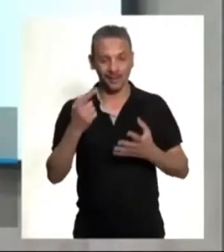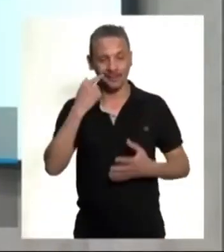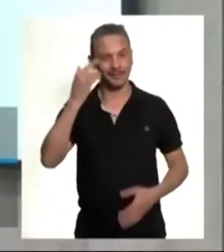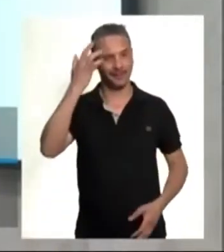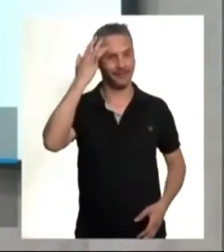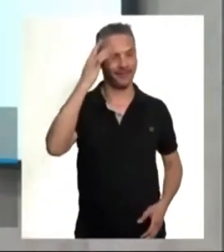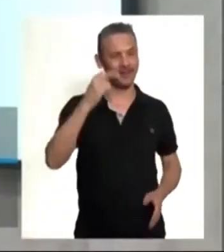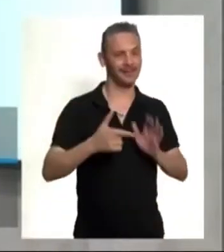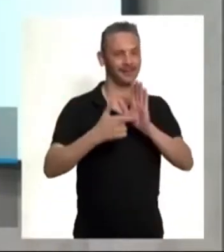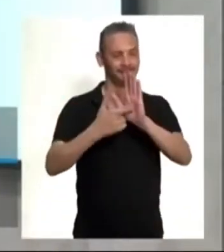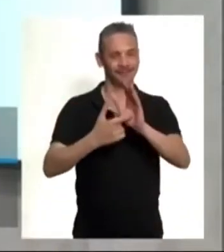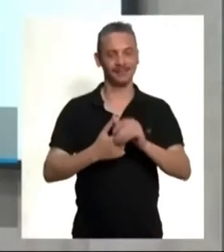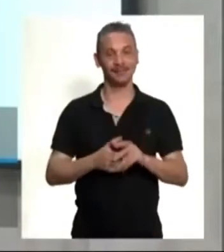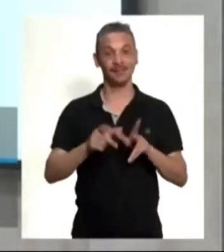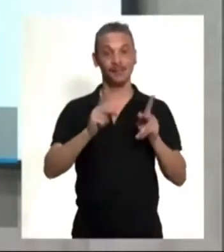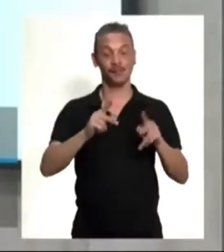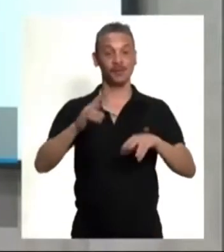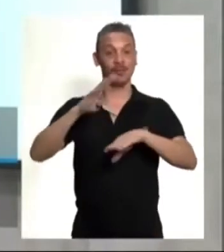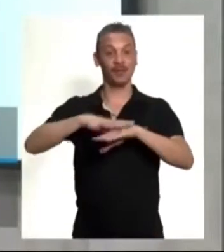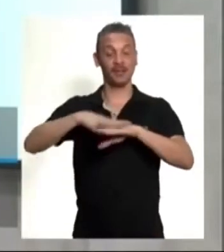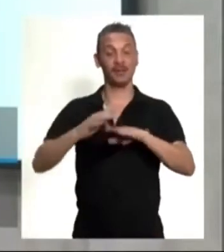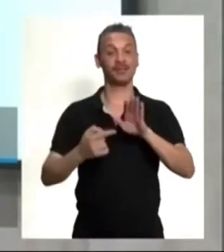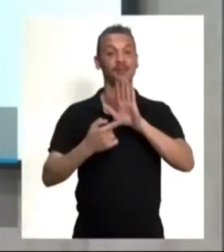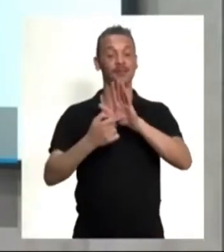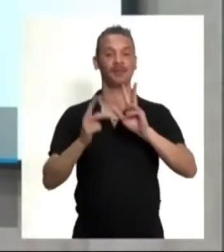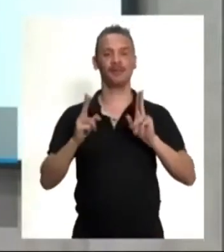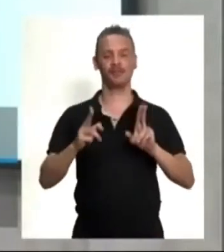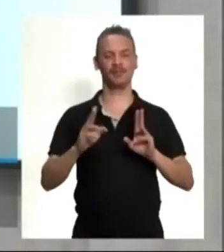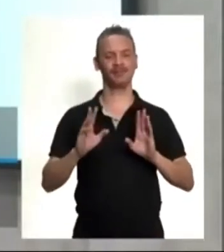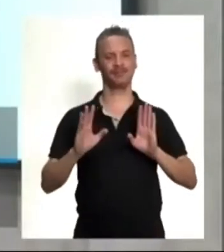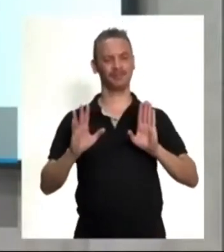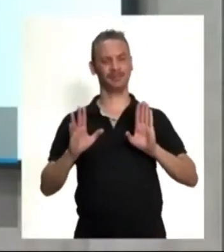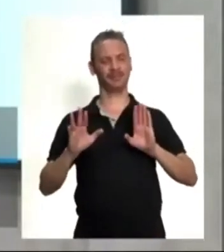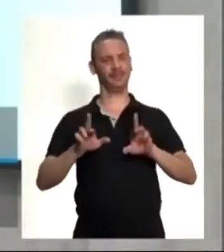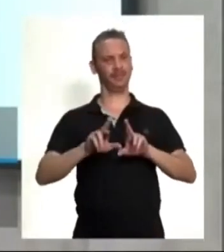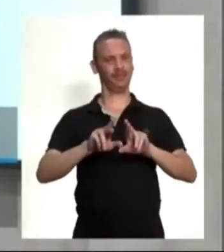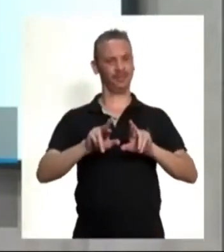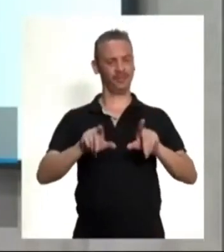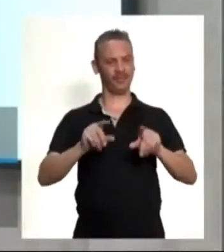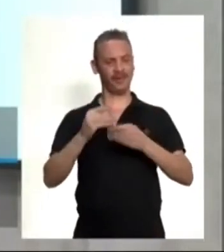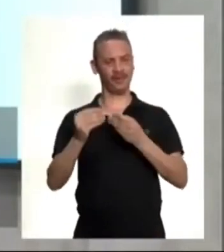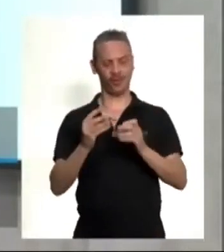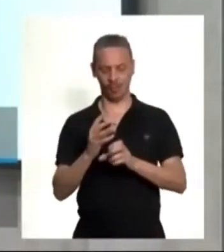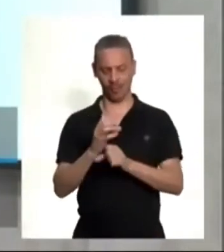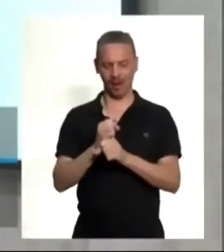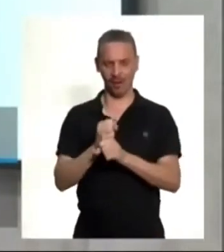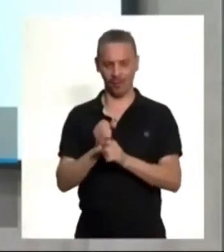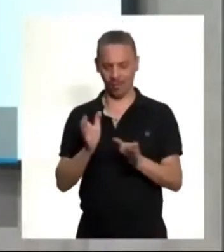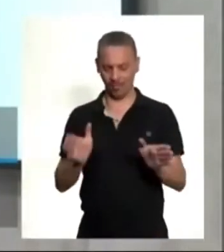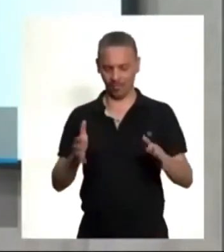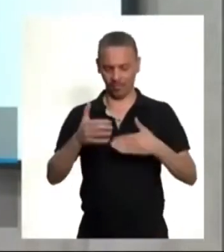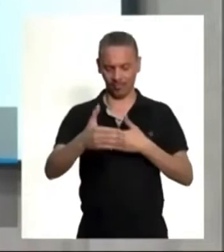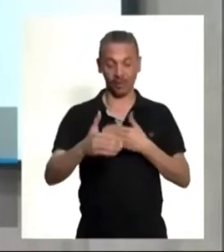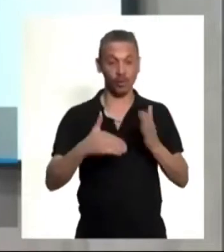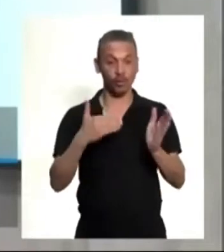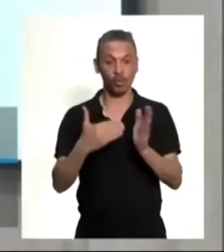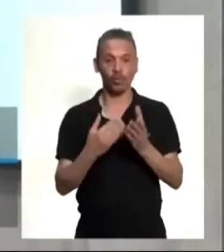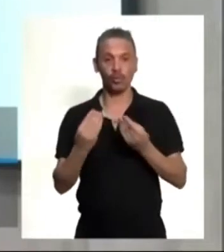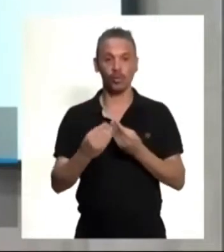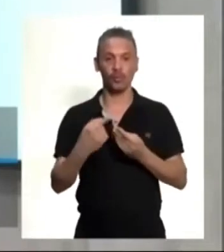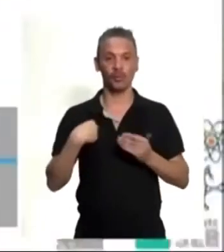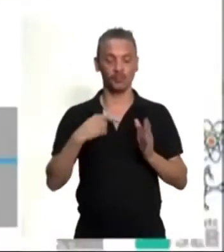Assim é como um professor de matemática tem que apresentar. Mas eu não faço assim. Sabe o que eu faço para calcular de todas as faces da caixa de sapato? Eu